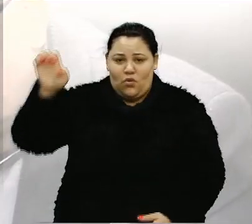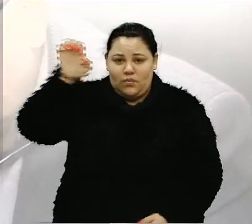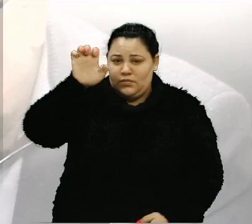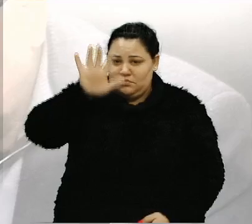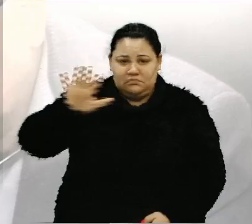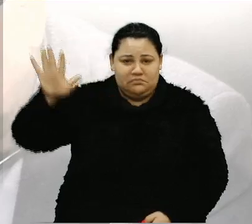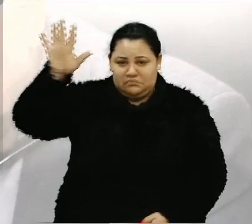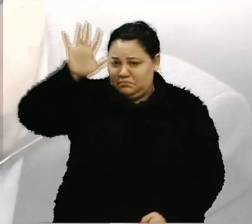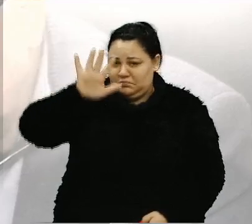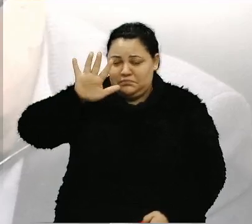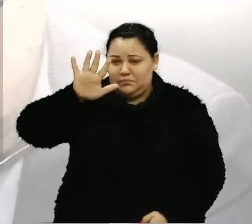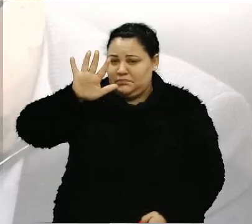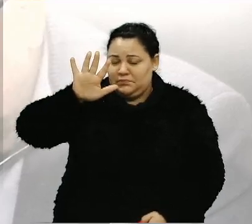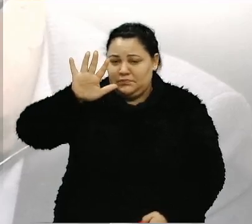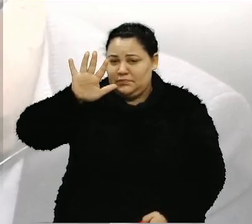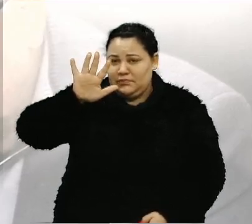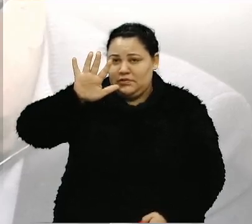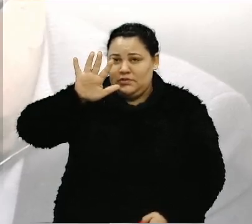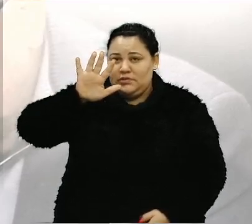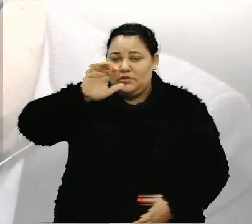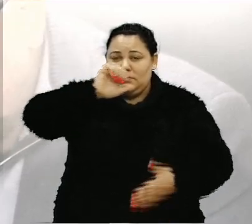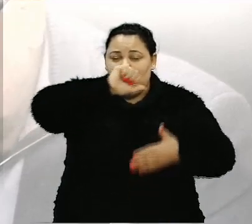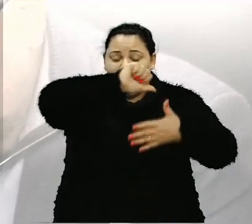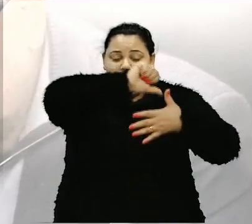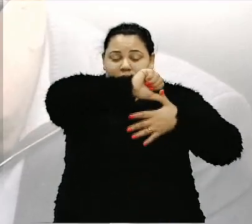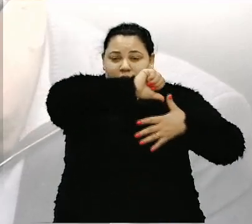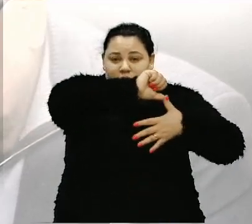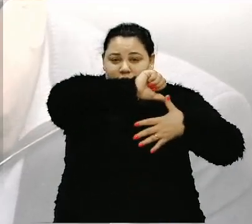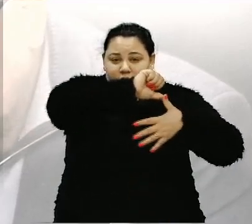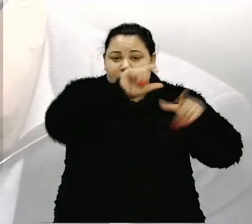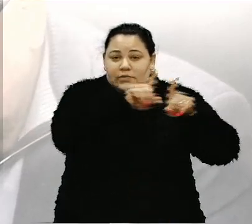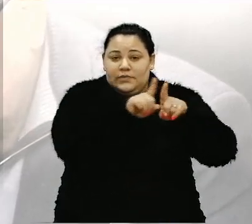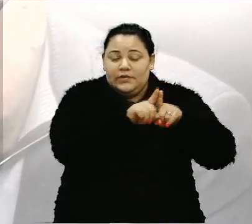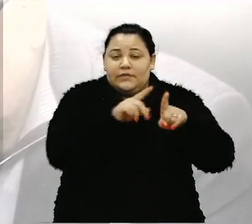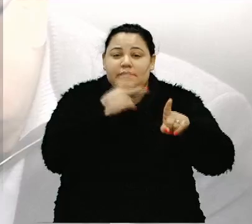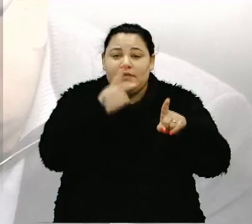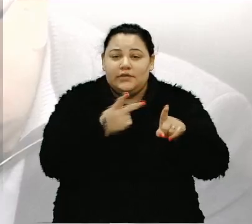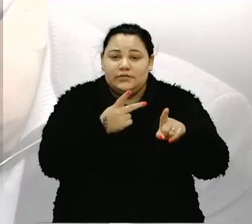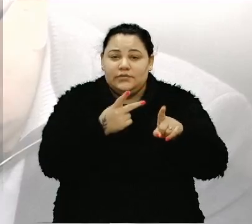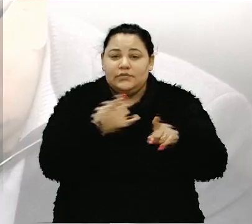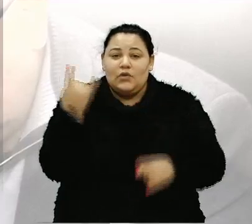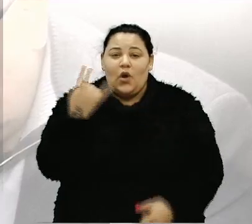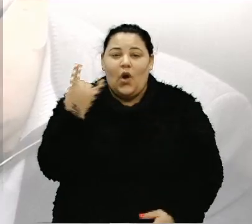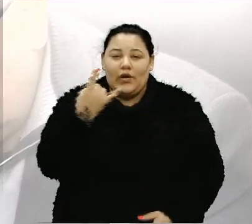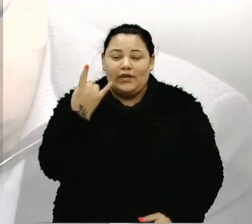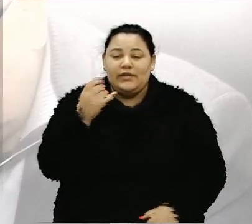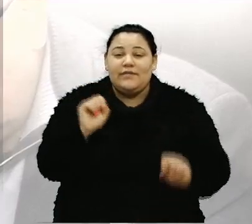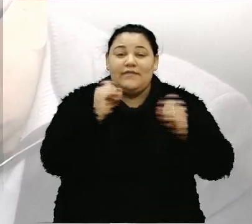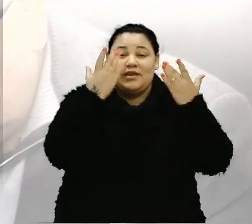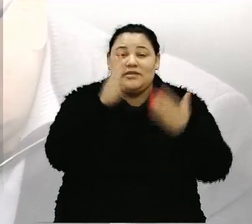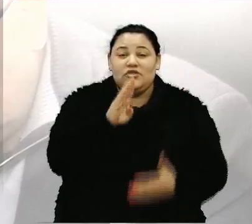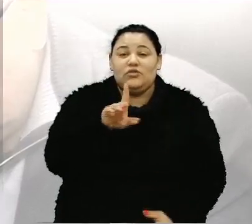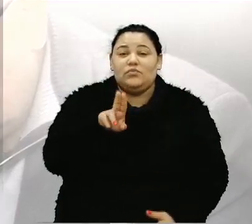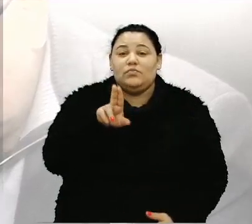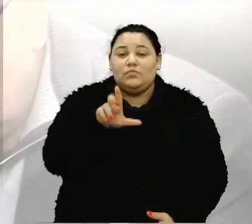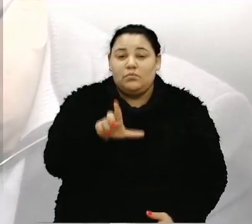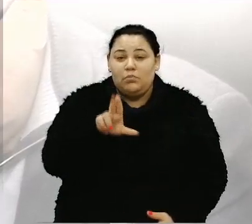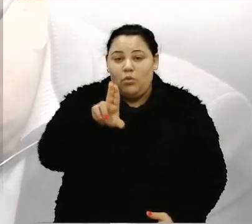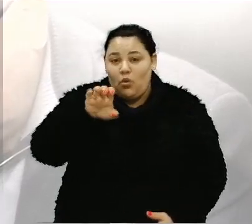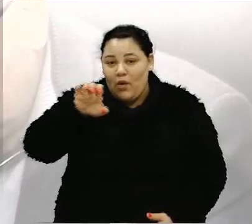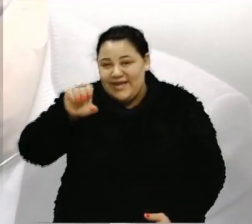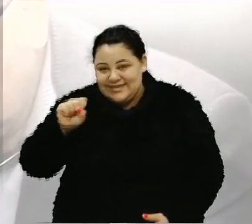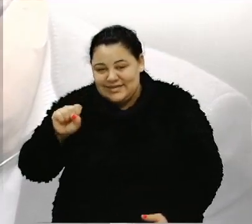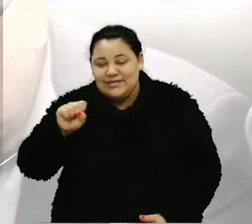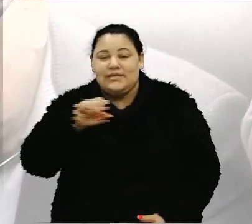da América do Norte, né? Tem com Little Rock também, em virtude da questão do blues, né? Do festival de blues aqui. Né? Temos essa